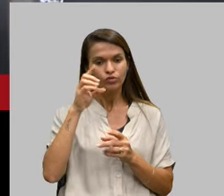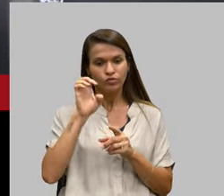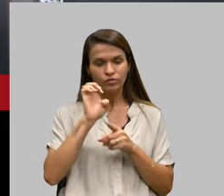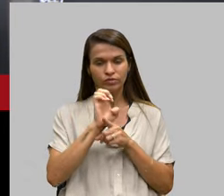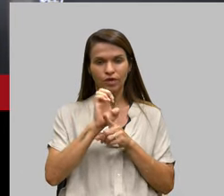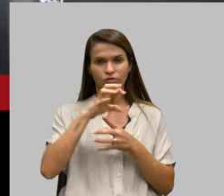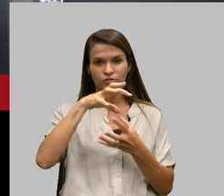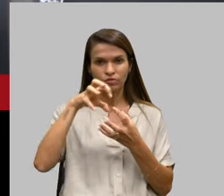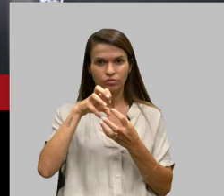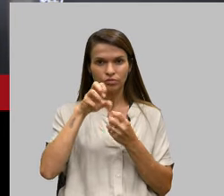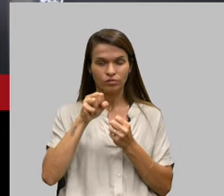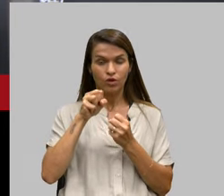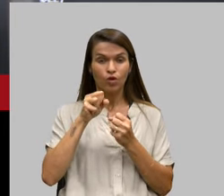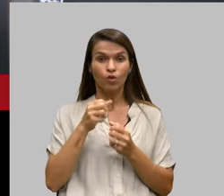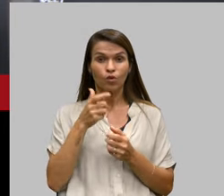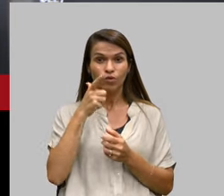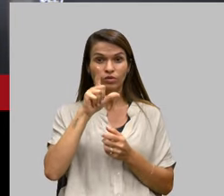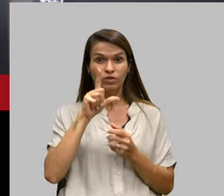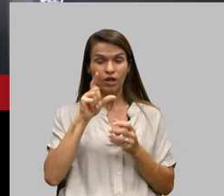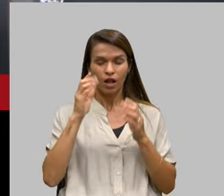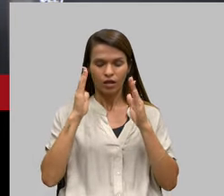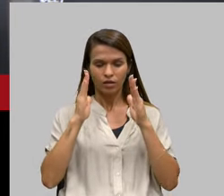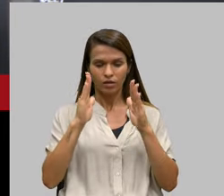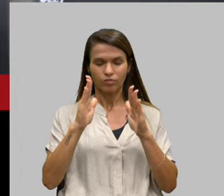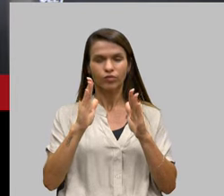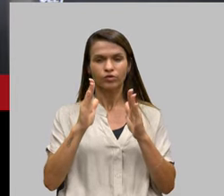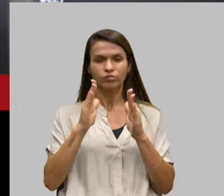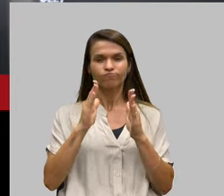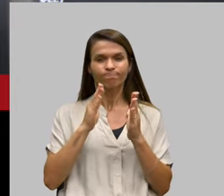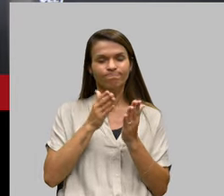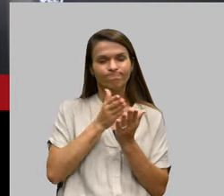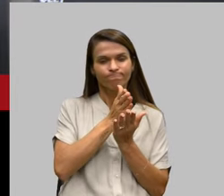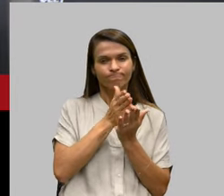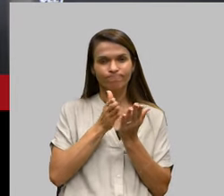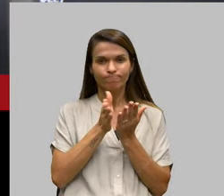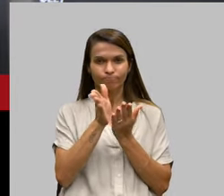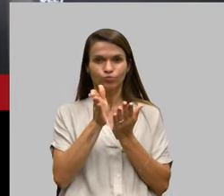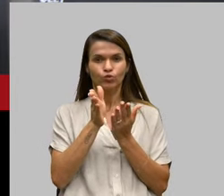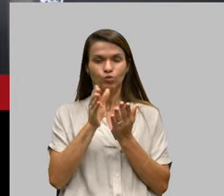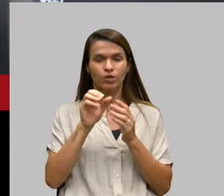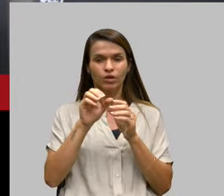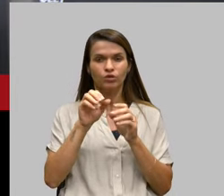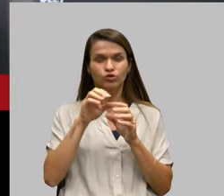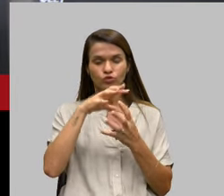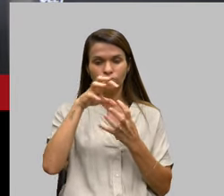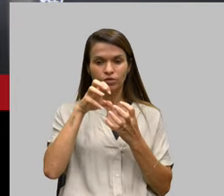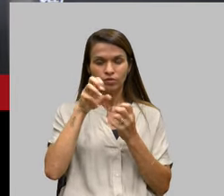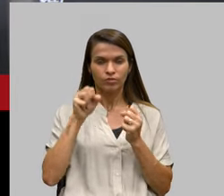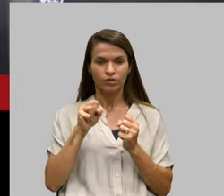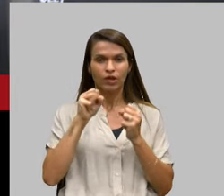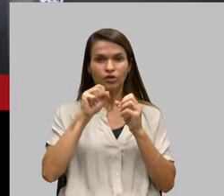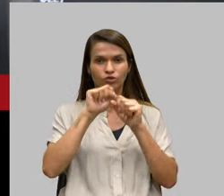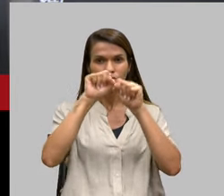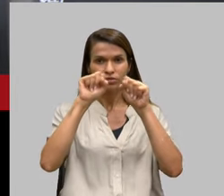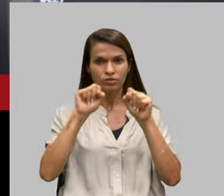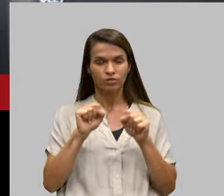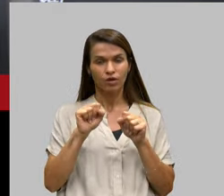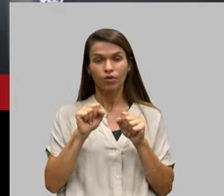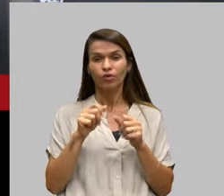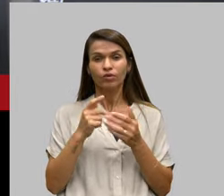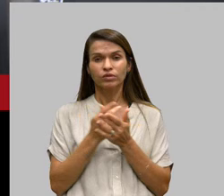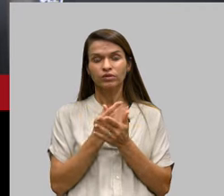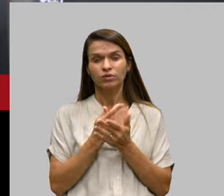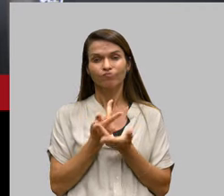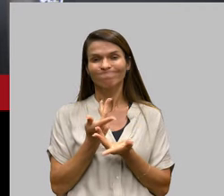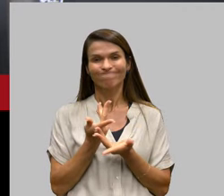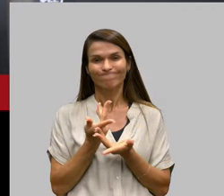conseguiria naquele momento viabilizar uma autossustentabilidade do sistema o que que aconteceu isso não foi feito isso foi foi